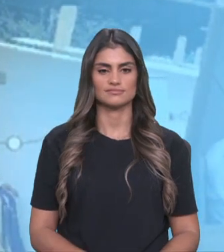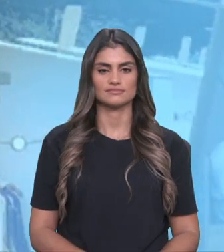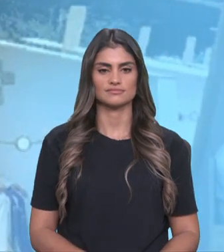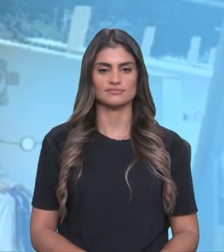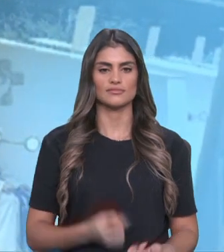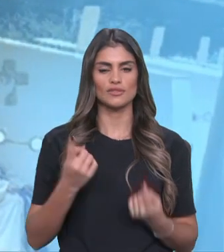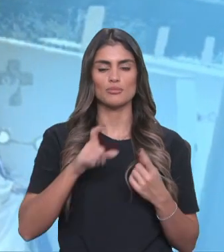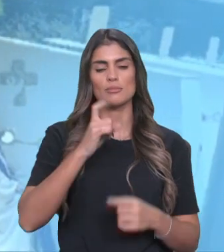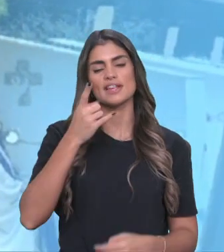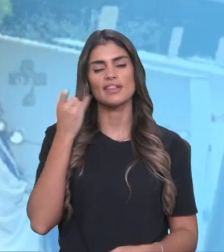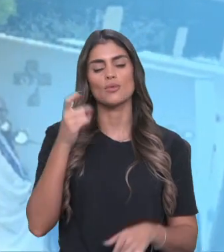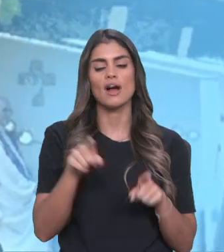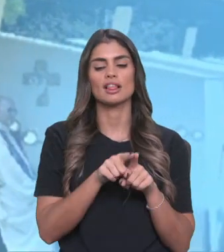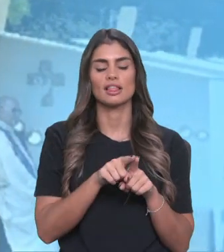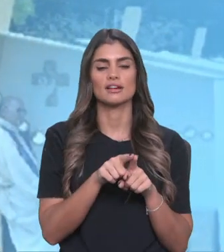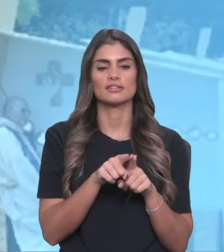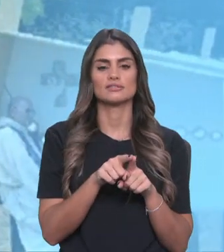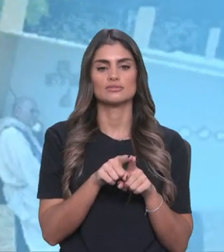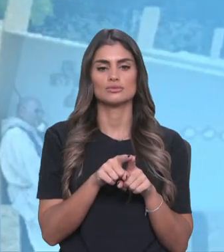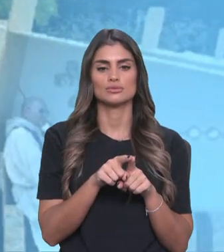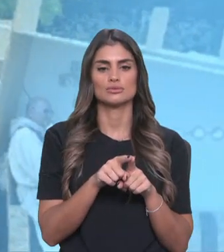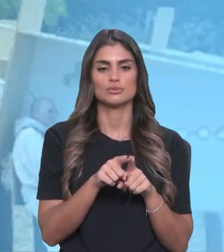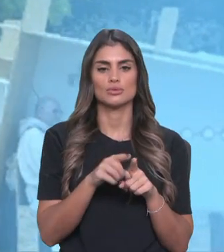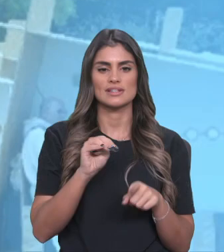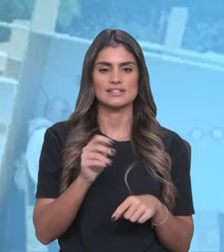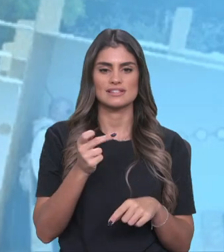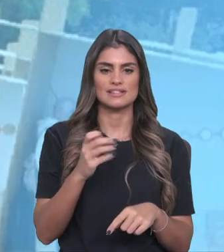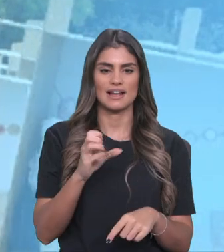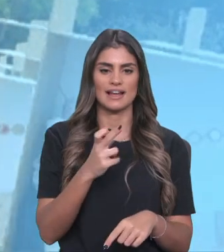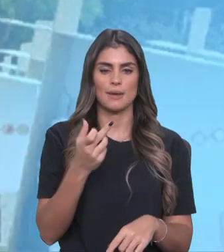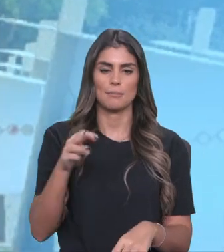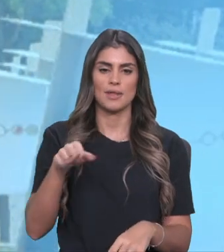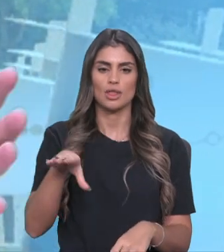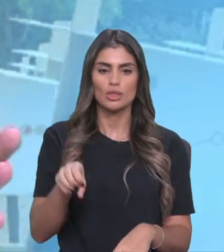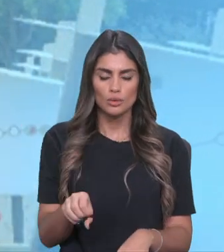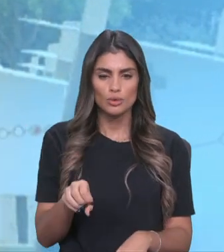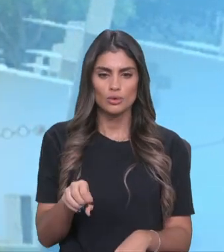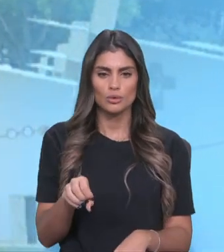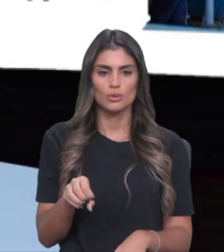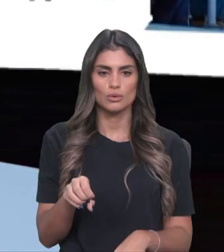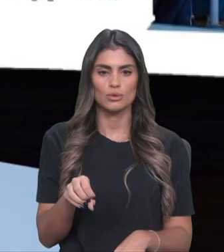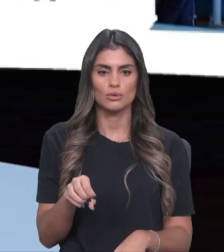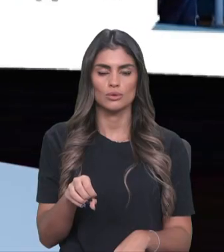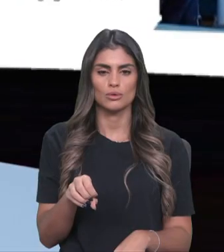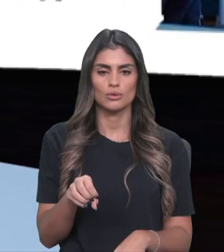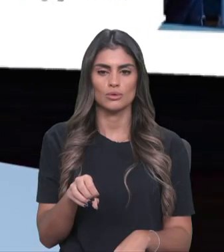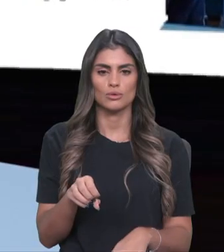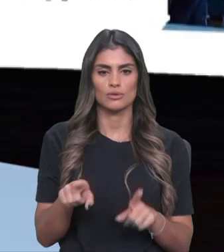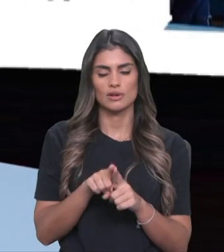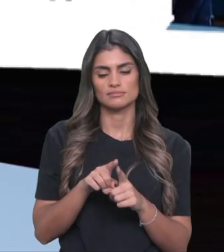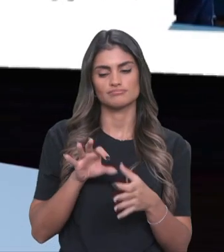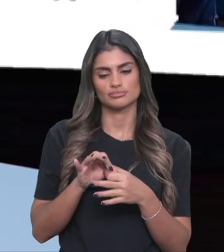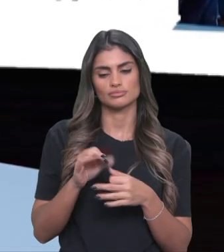poderíamos ficar com a percepção de que é um sacramento ou uma celebração que se isola, que fica num gueto dentro do espaço de